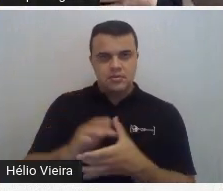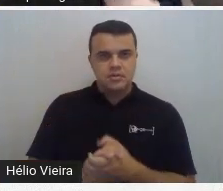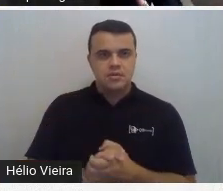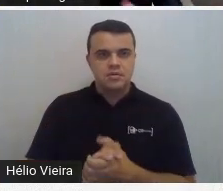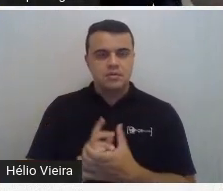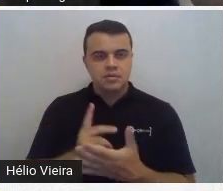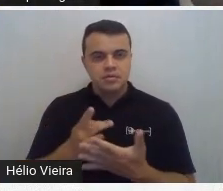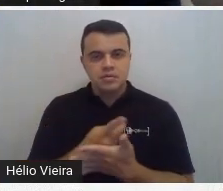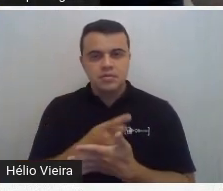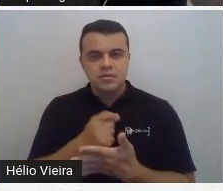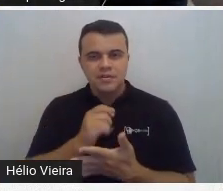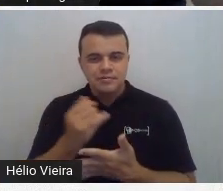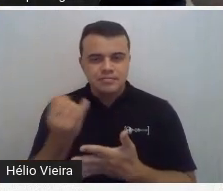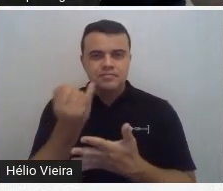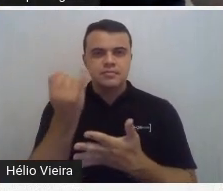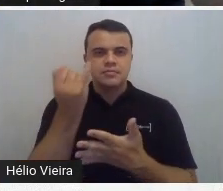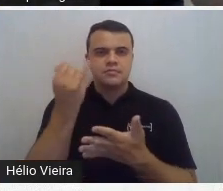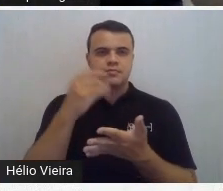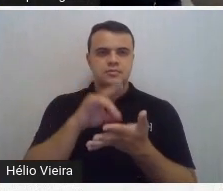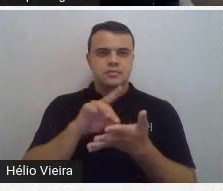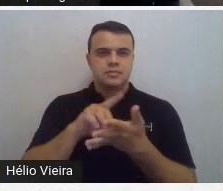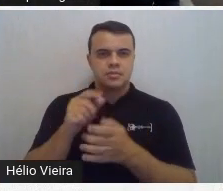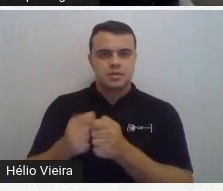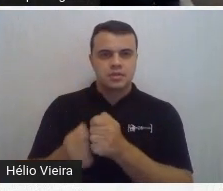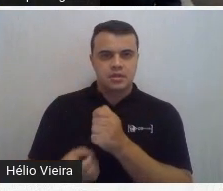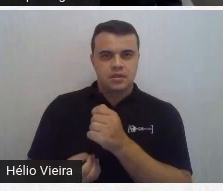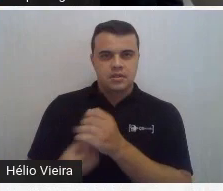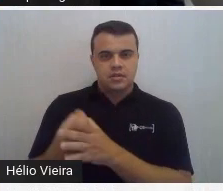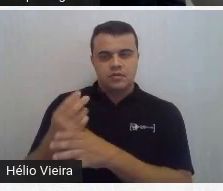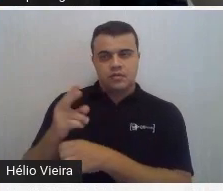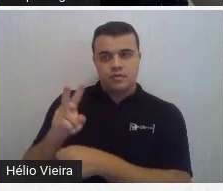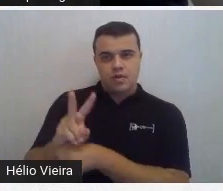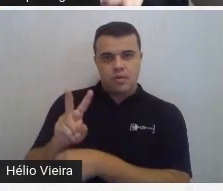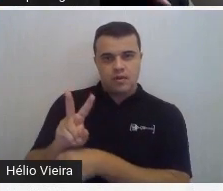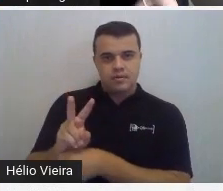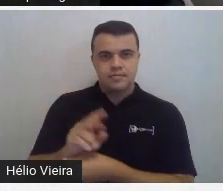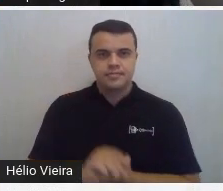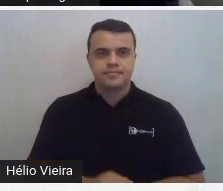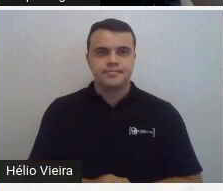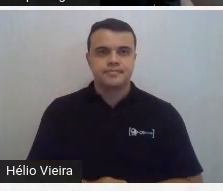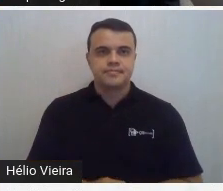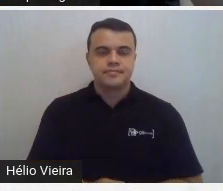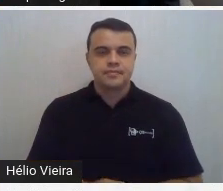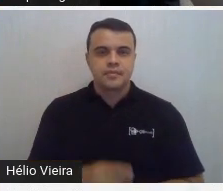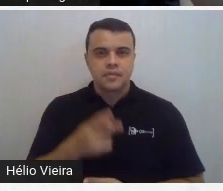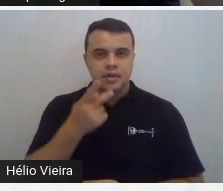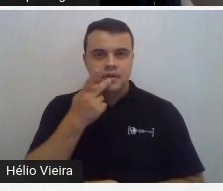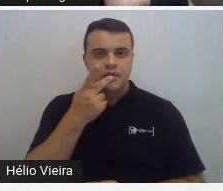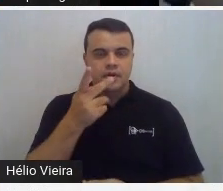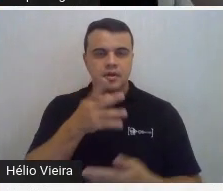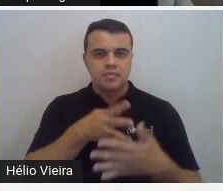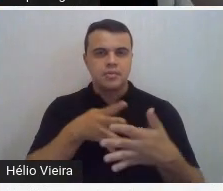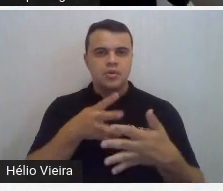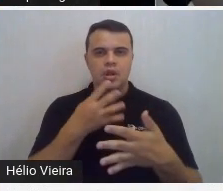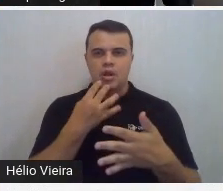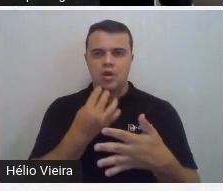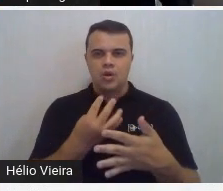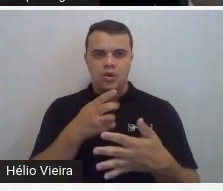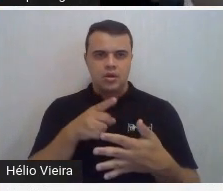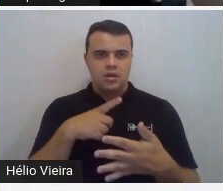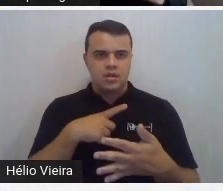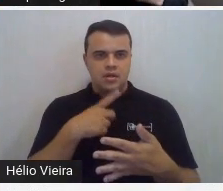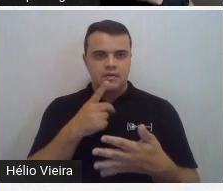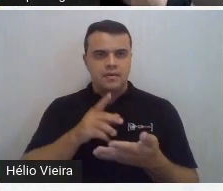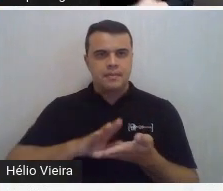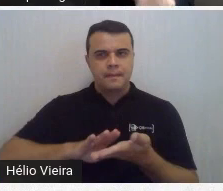ser muitíssimo importantes também para o surgimento das vanguardas. Ele traz essa pintura bem colorida, que ele